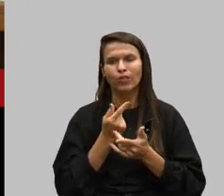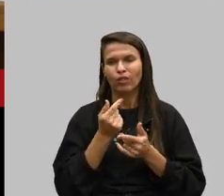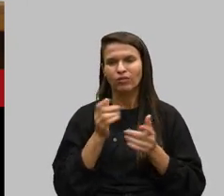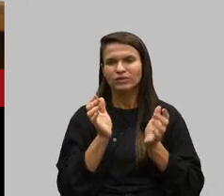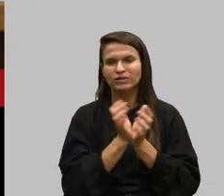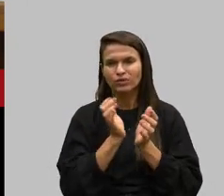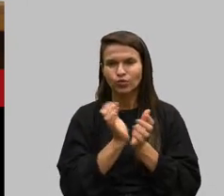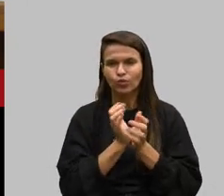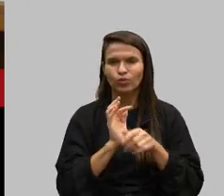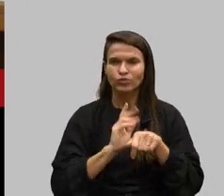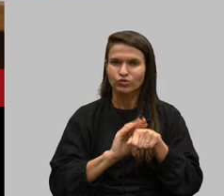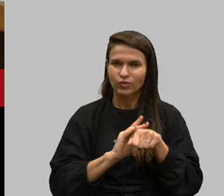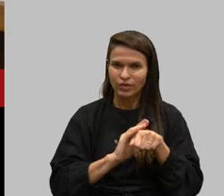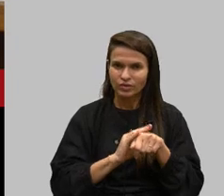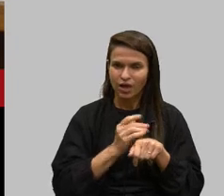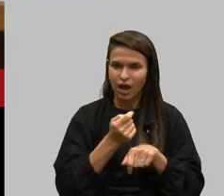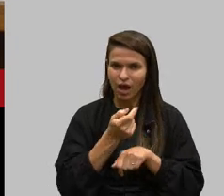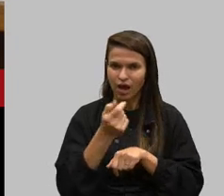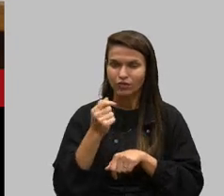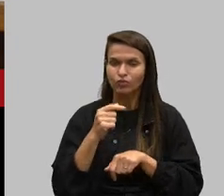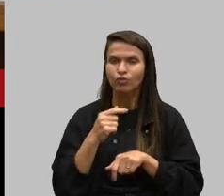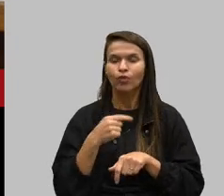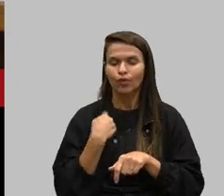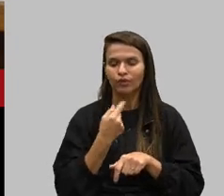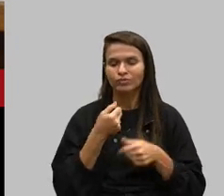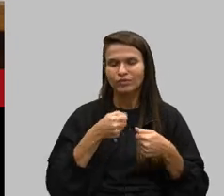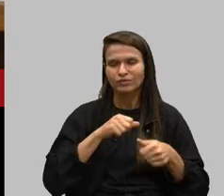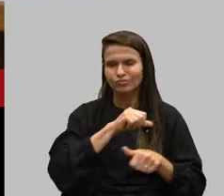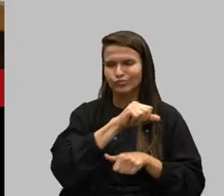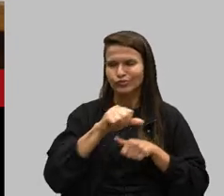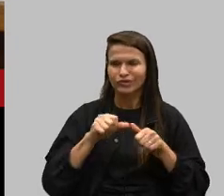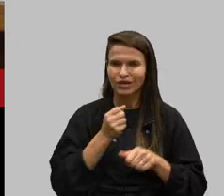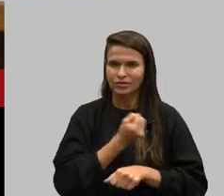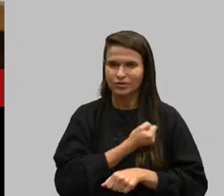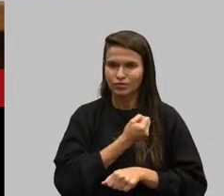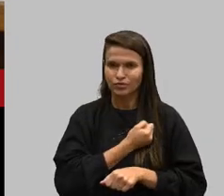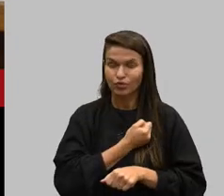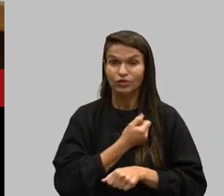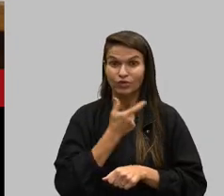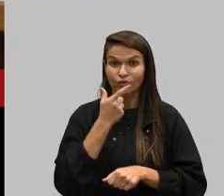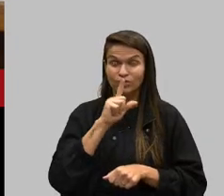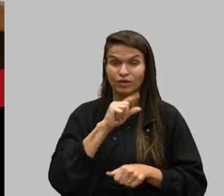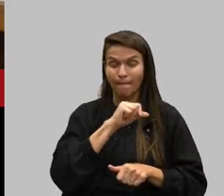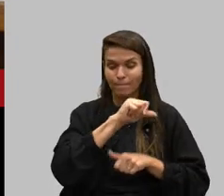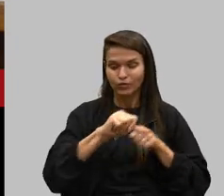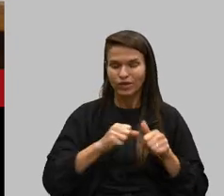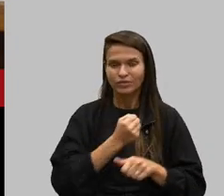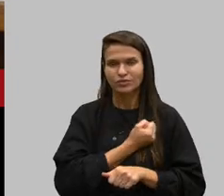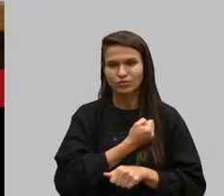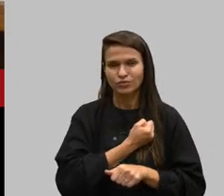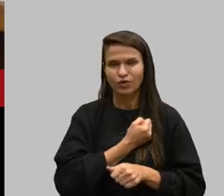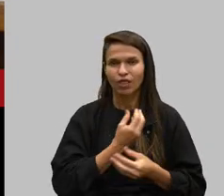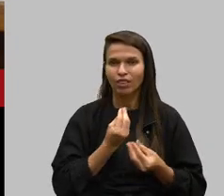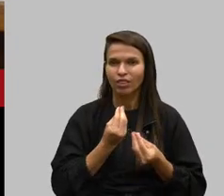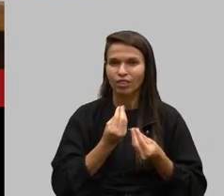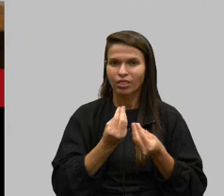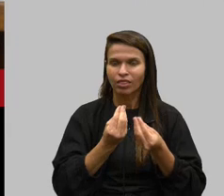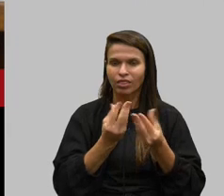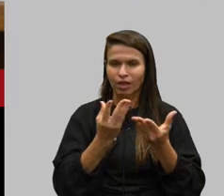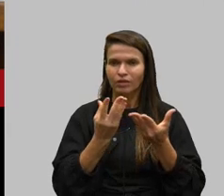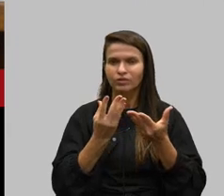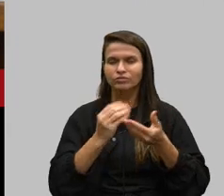precisamos mudar essa realidade nós precisamos mudar esses números e a gente só vai mudar esses números dando as mãos e